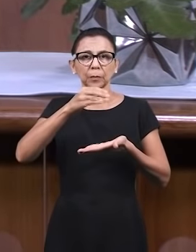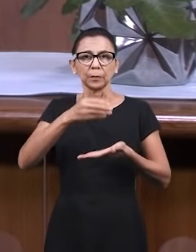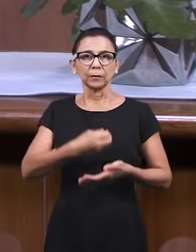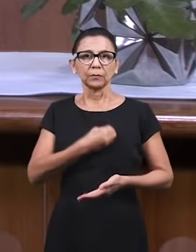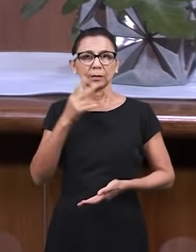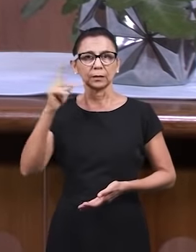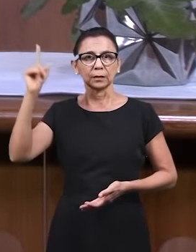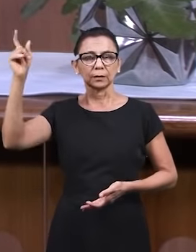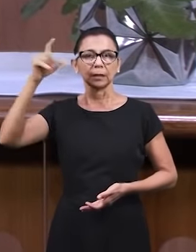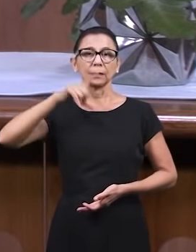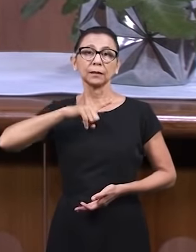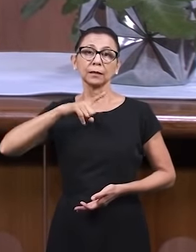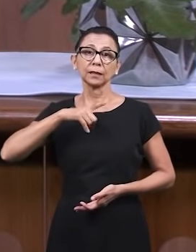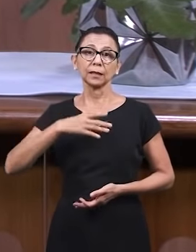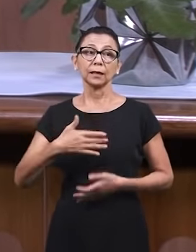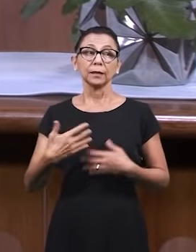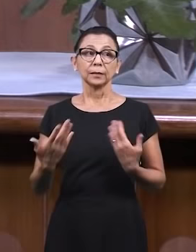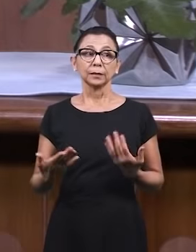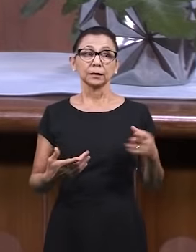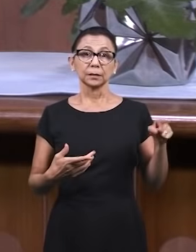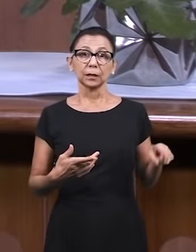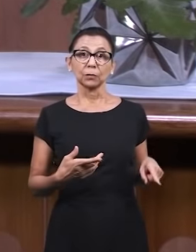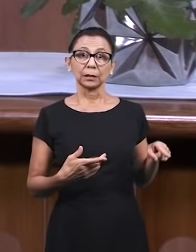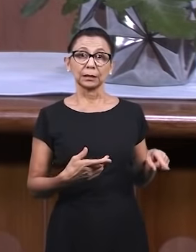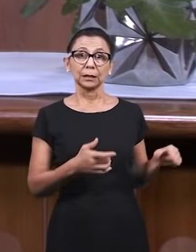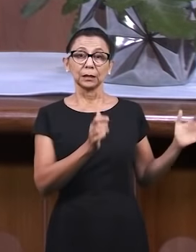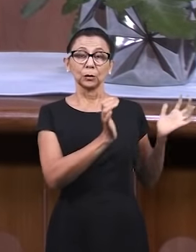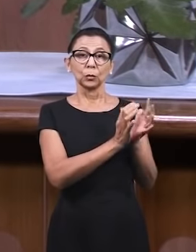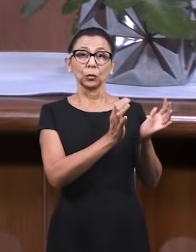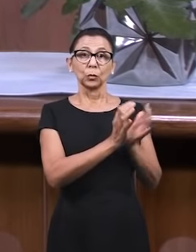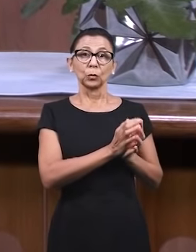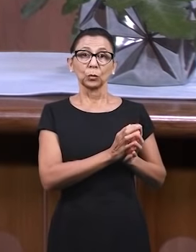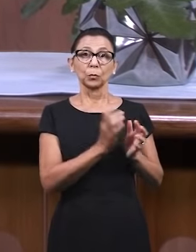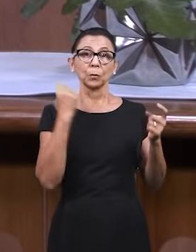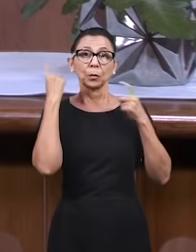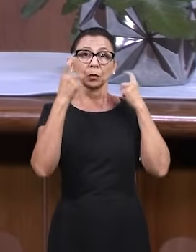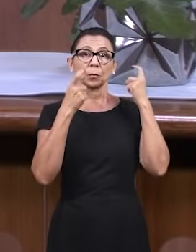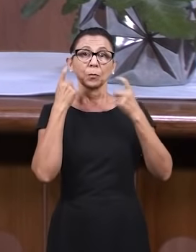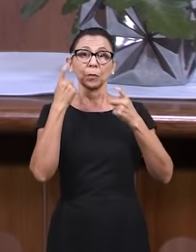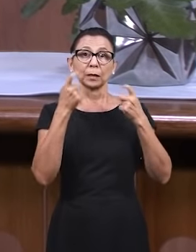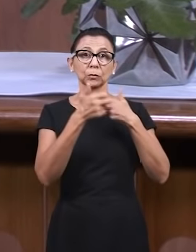Como ele estava preocupado com aquilo que era material, que era o pão que eles comeram, eles queriam mais pão.